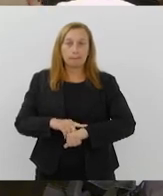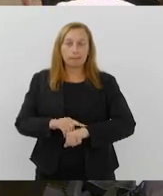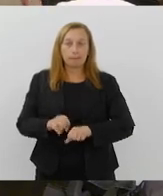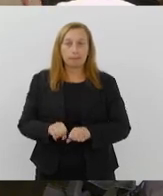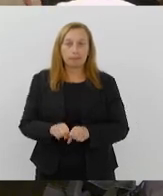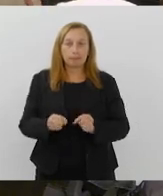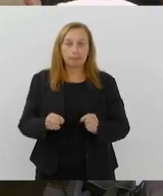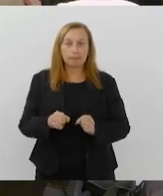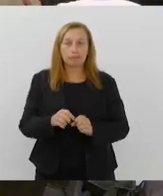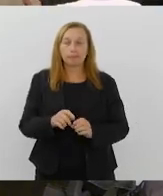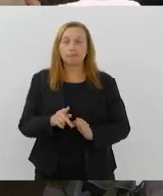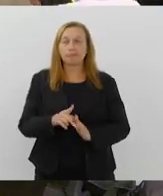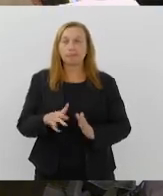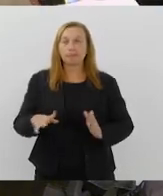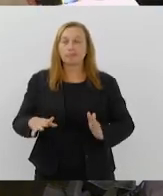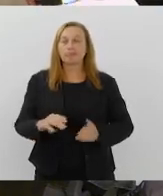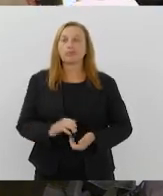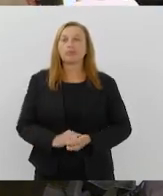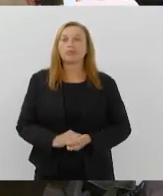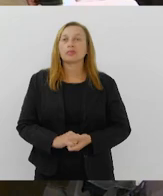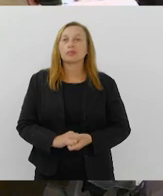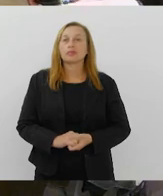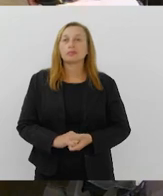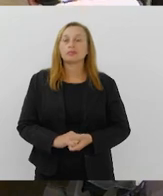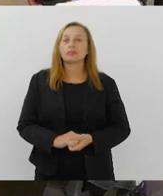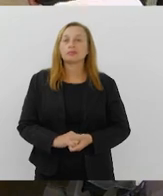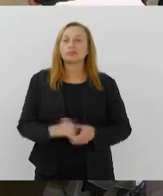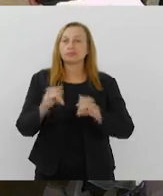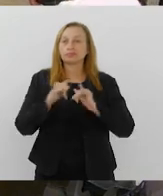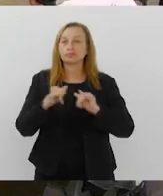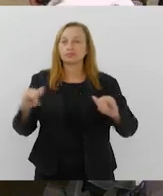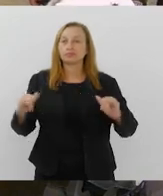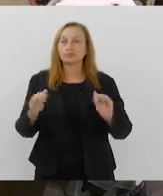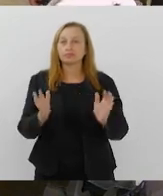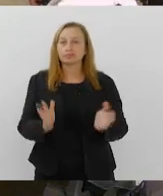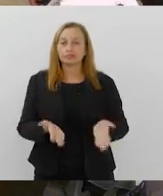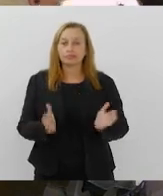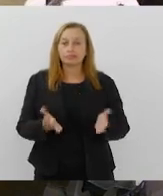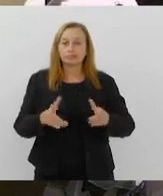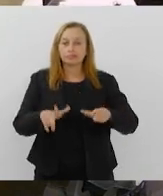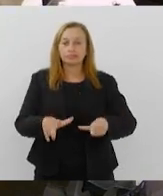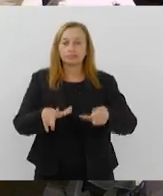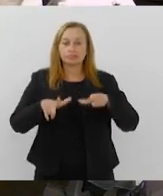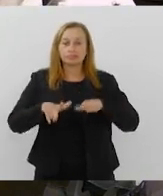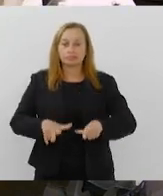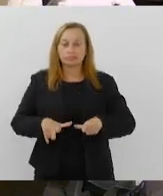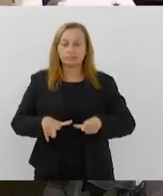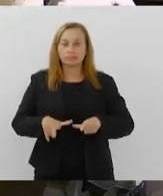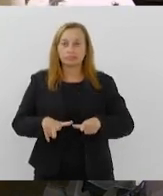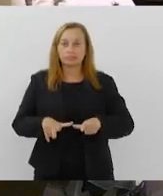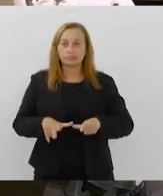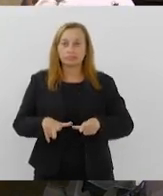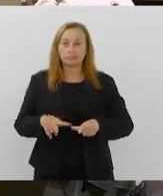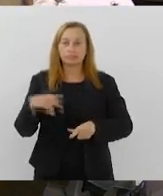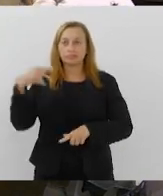quebraremos o protocolo e anunciaremos agora as moções entregues pelo